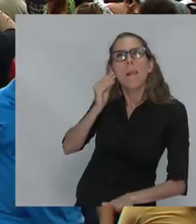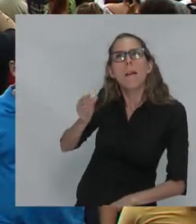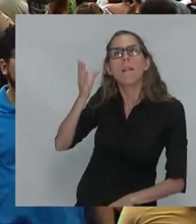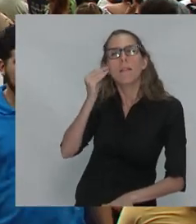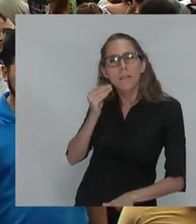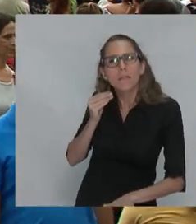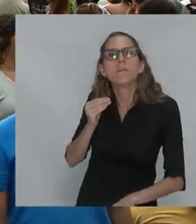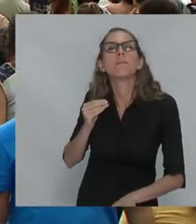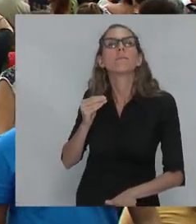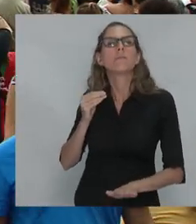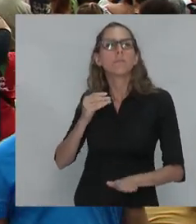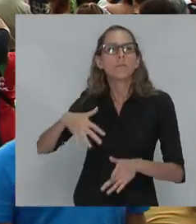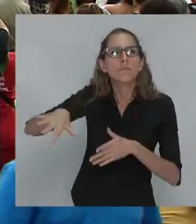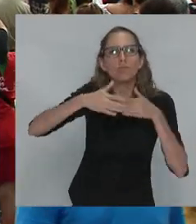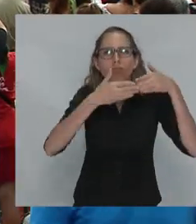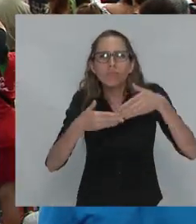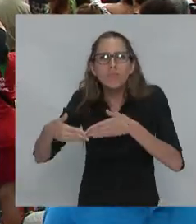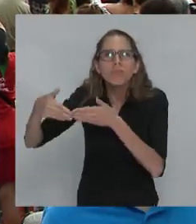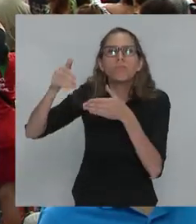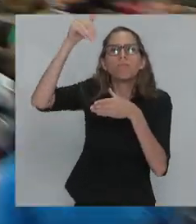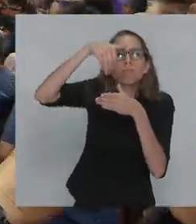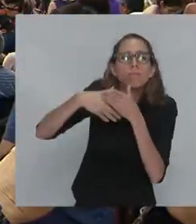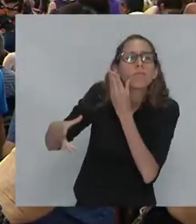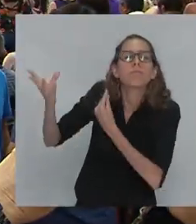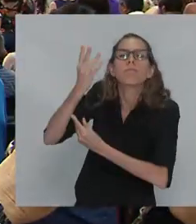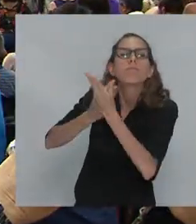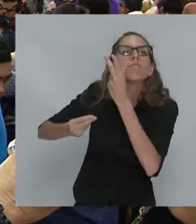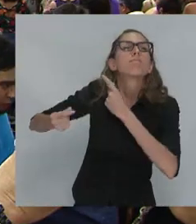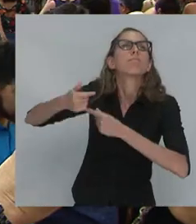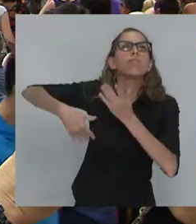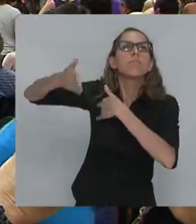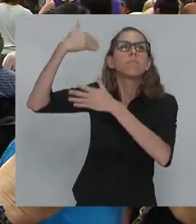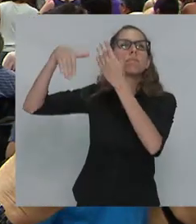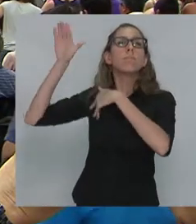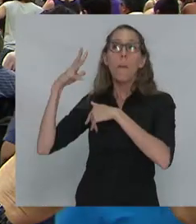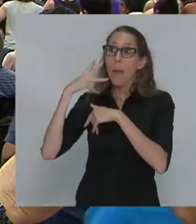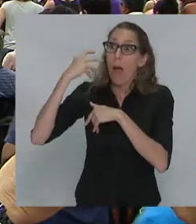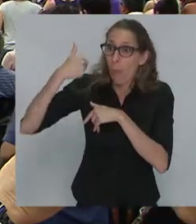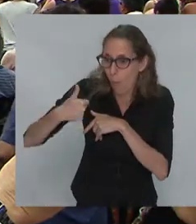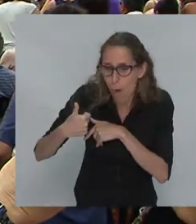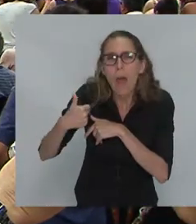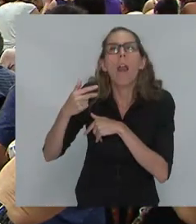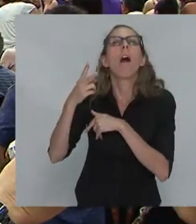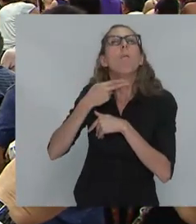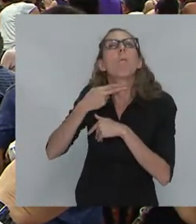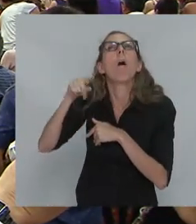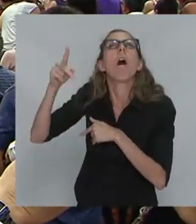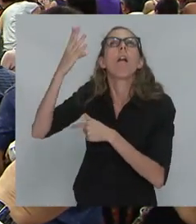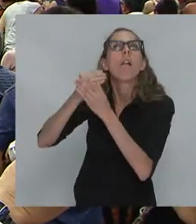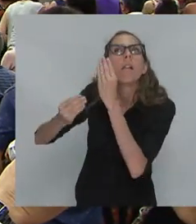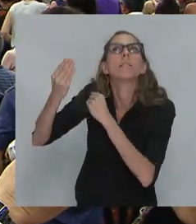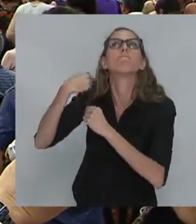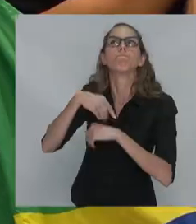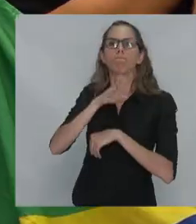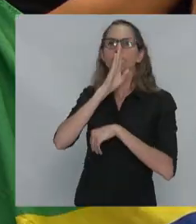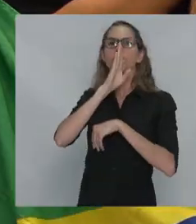lamentos de uma infância perdida. A voz da minha avó ecoou obediência